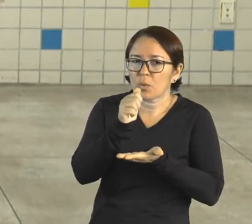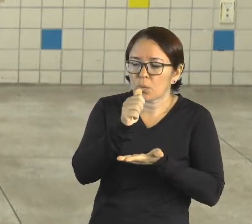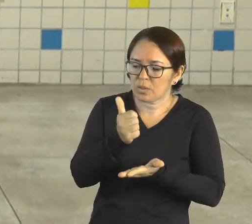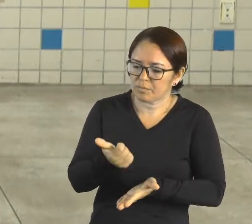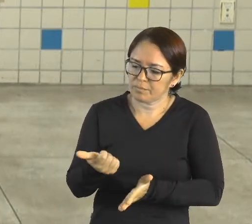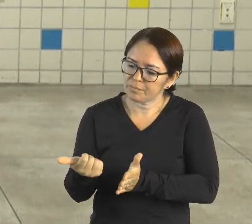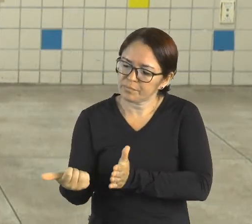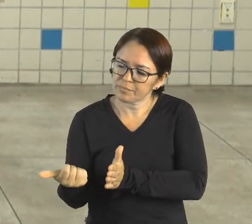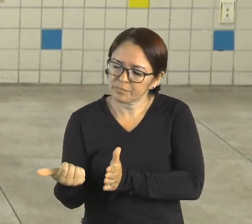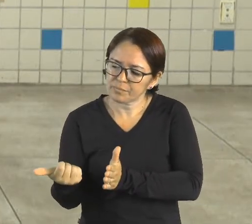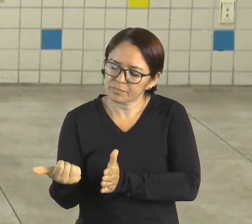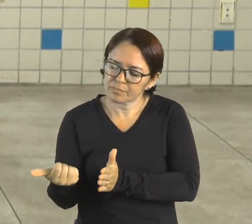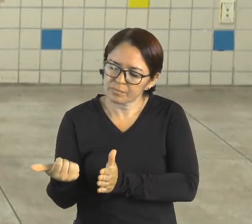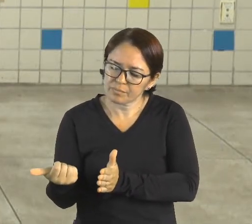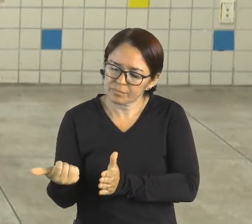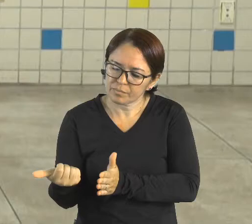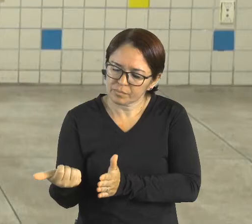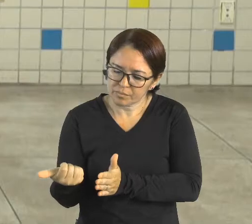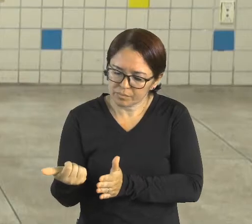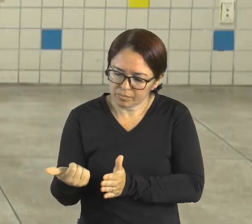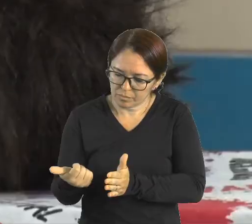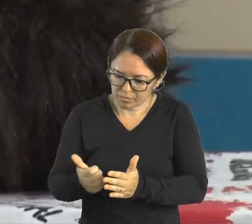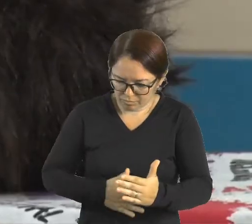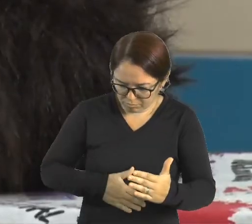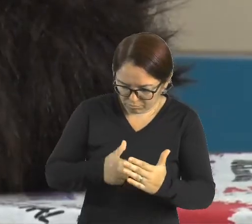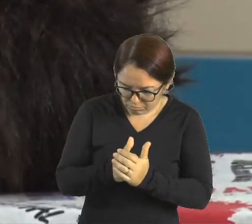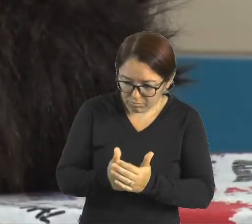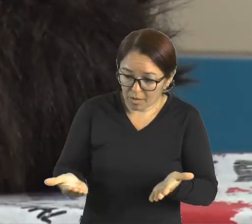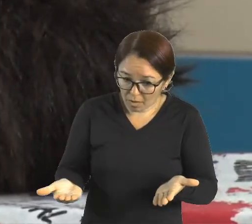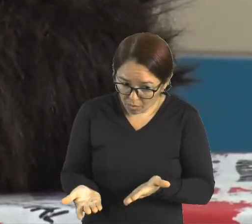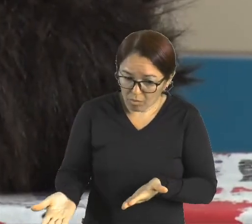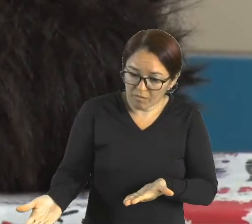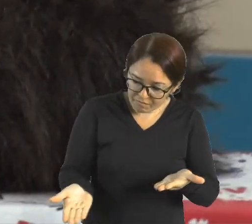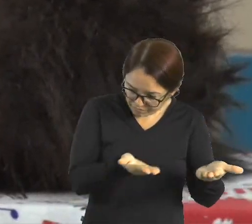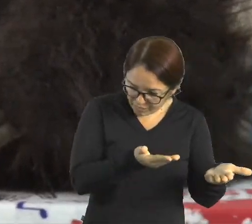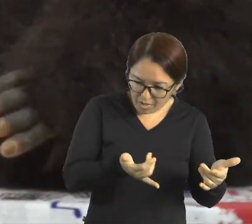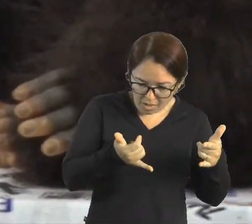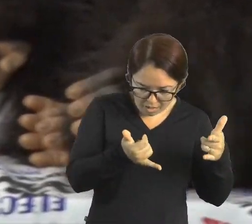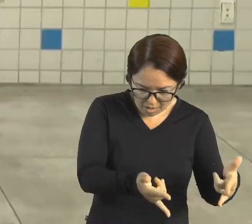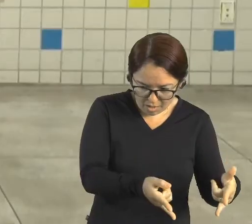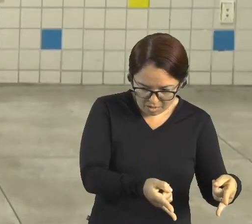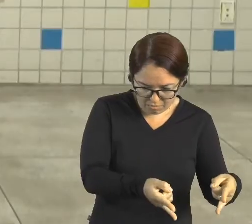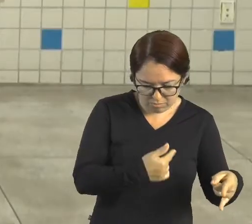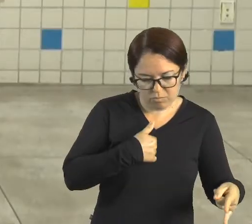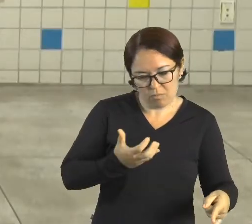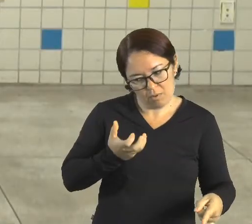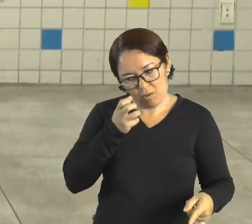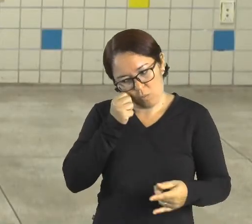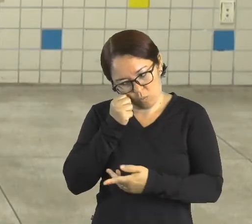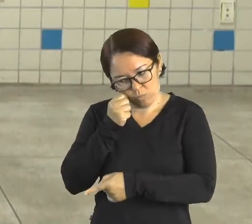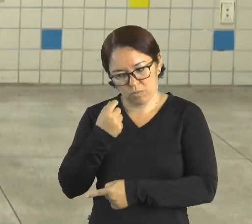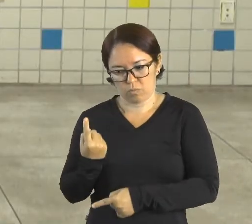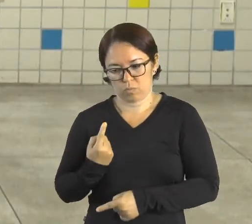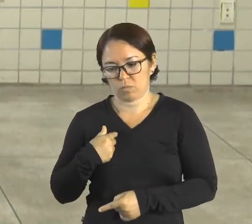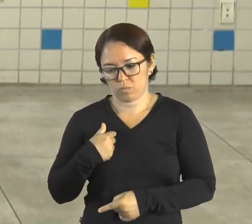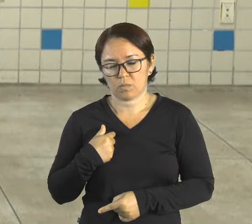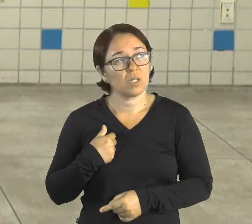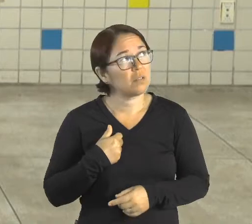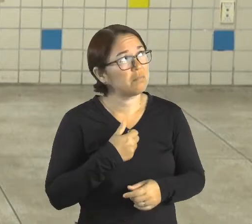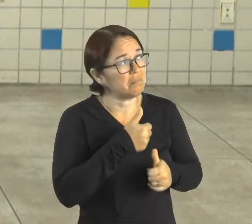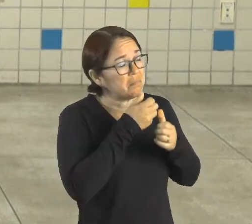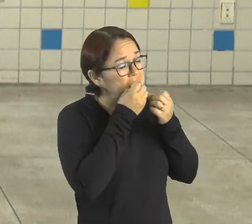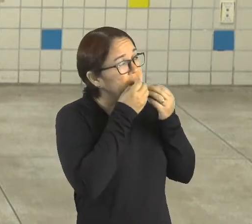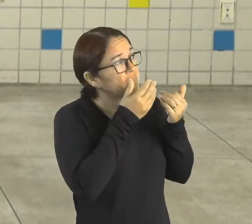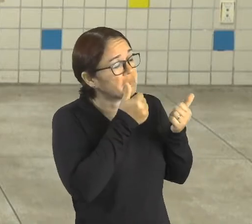e falava, agora você vai para a sua cama porque eu quero dormir. Tá bom, papito, eu vou para a minha cama.